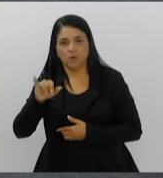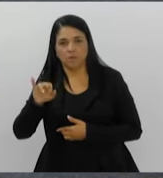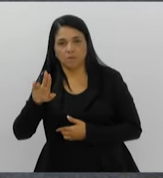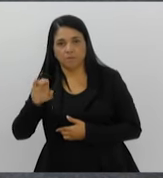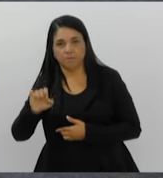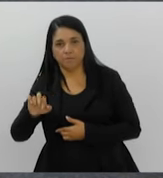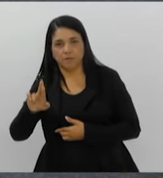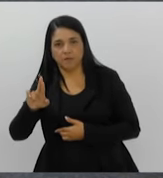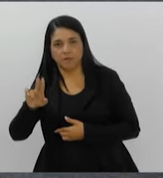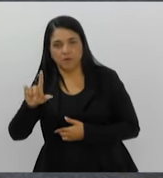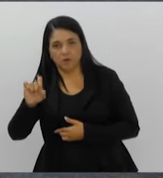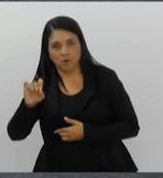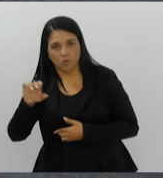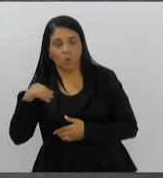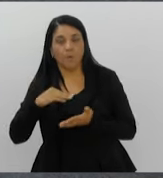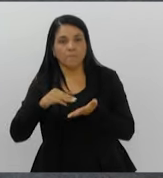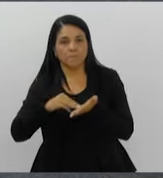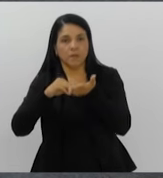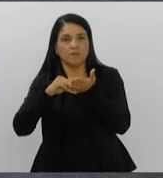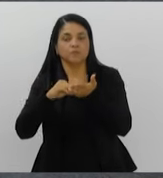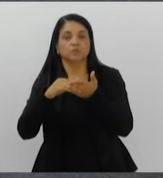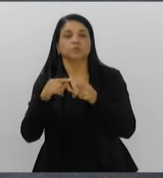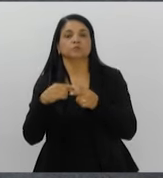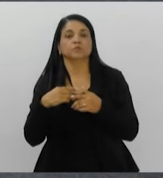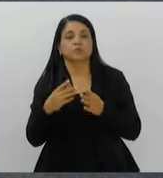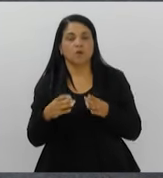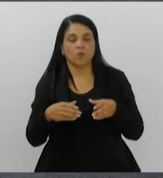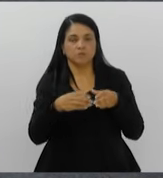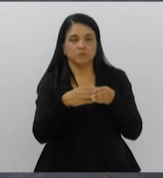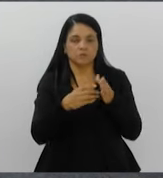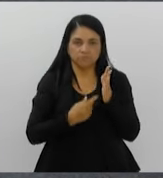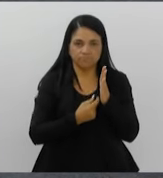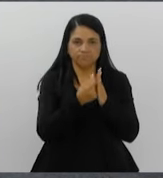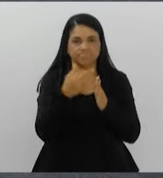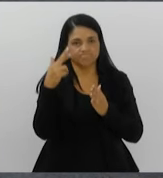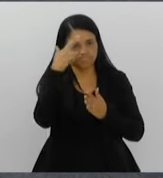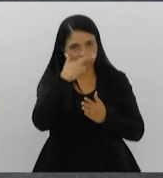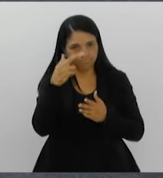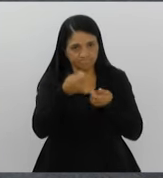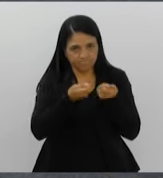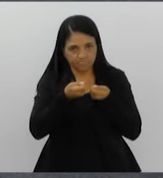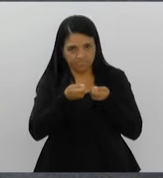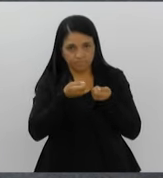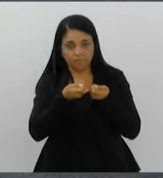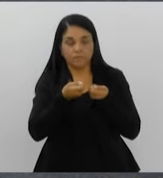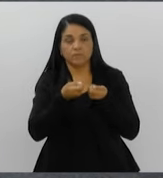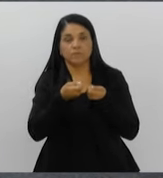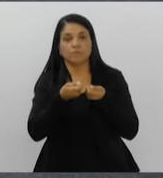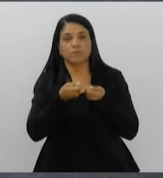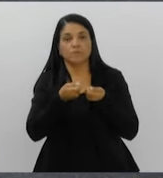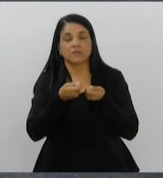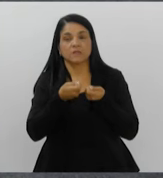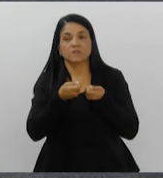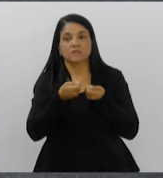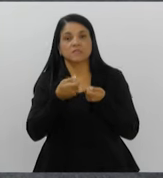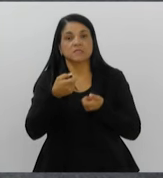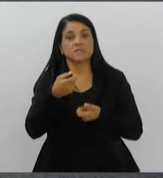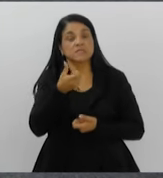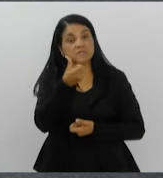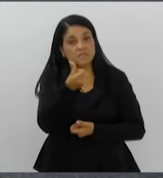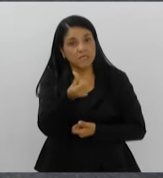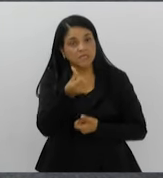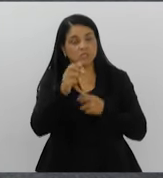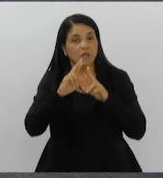membros suplentes da Comissão de Orçamento e Finanças, Fiscalização Financeira e Controle, para a sexta